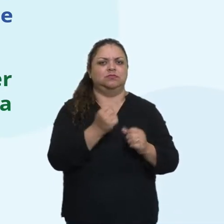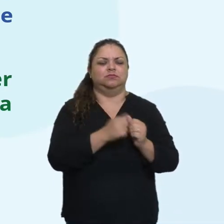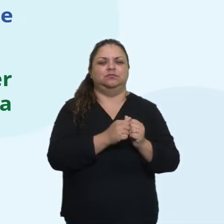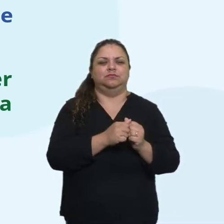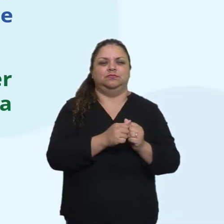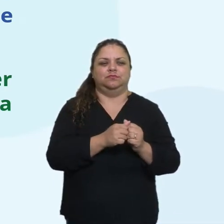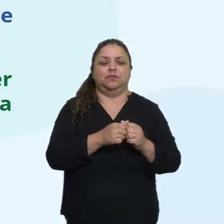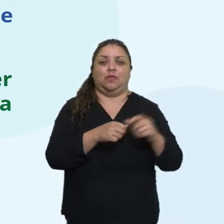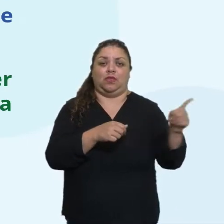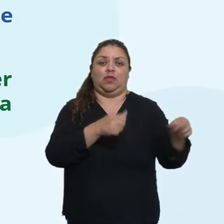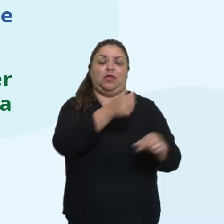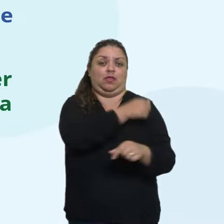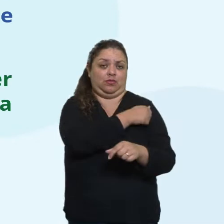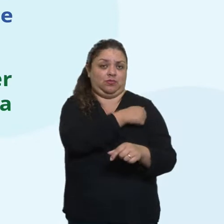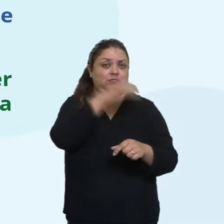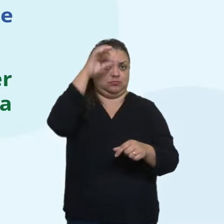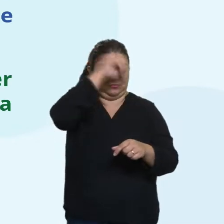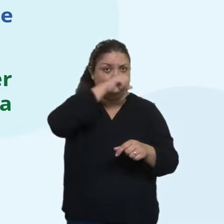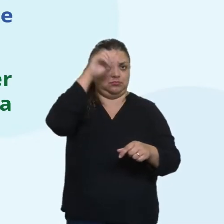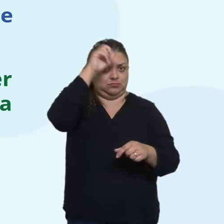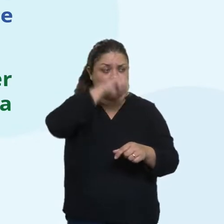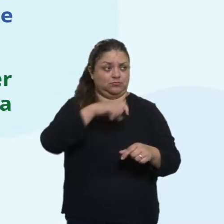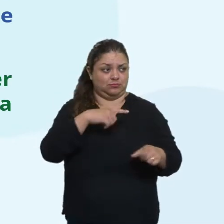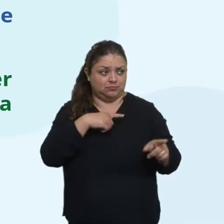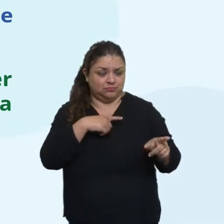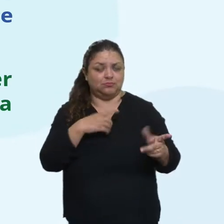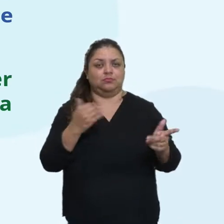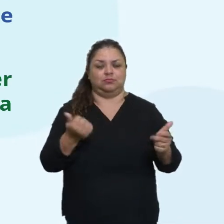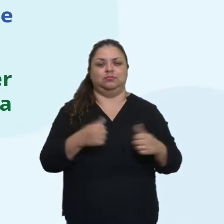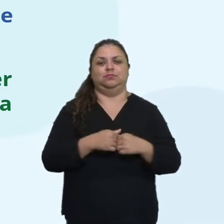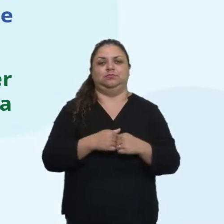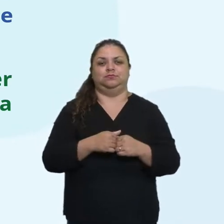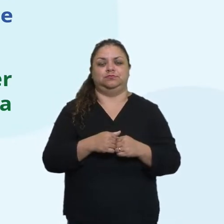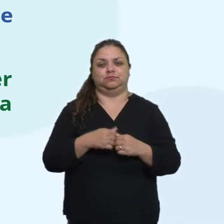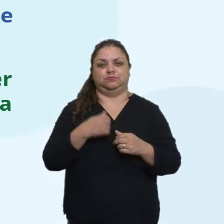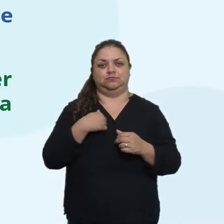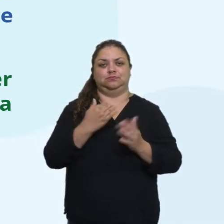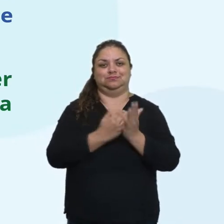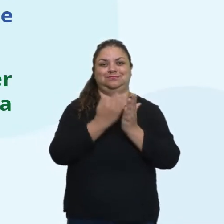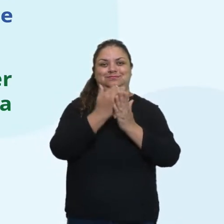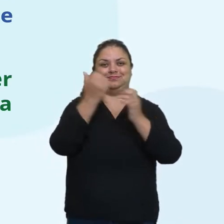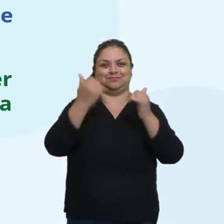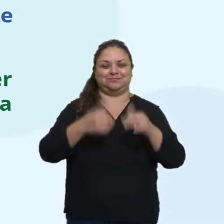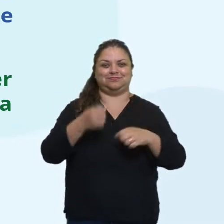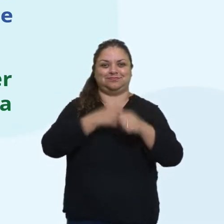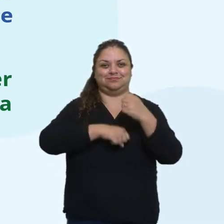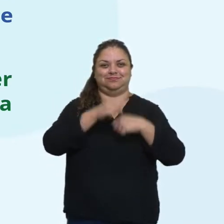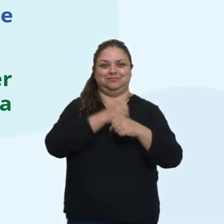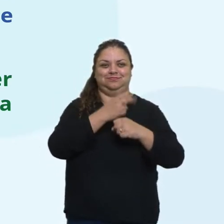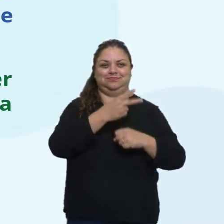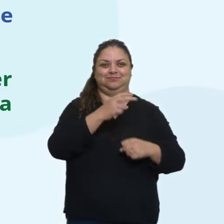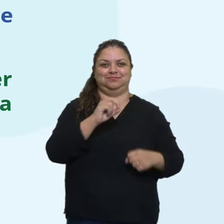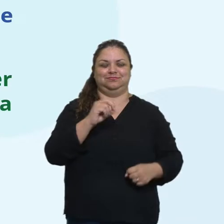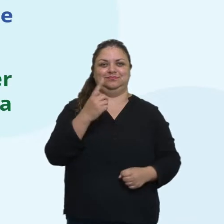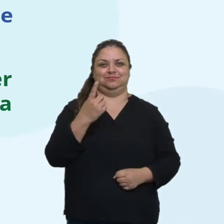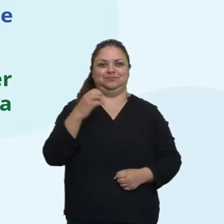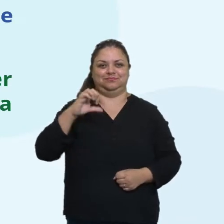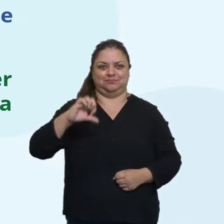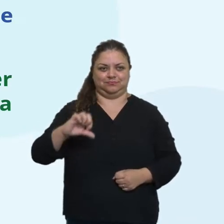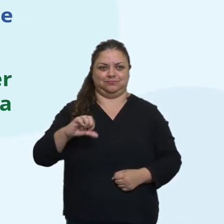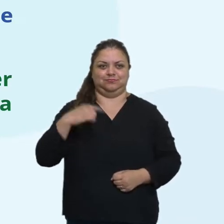então o aluno está aprendendo não é eu retorno até aqui uma palavra que eu disse em 2019 e quando nós começamos